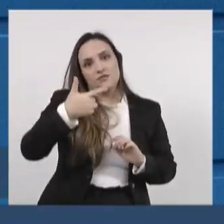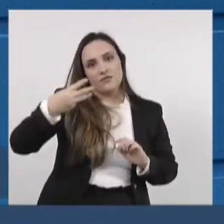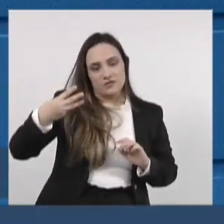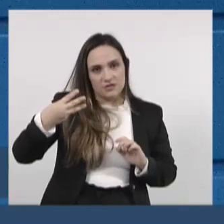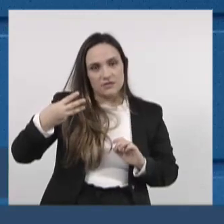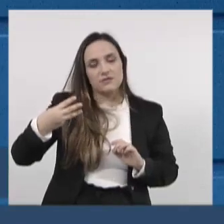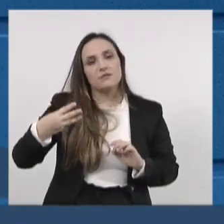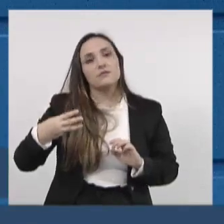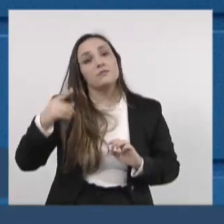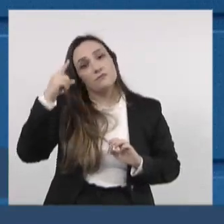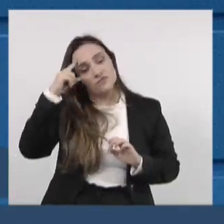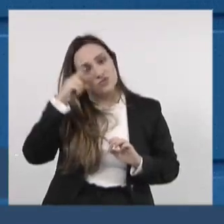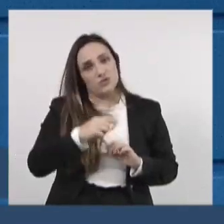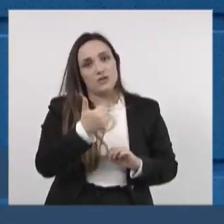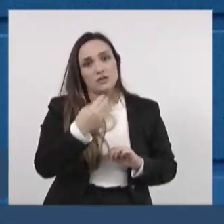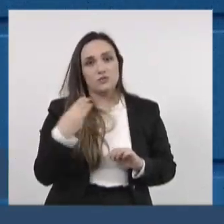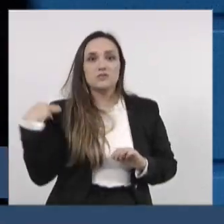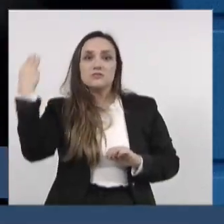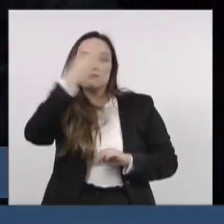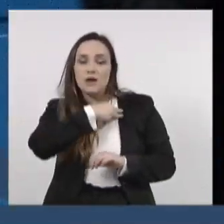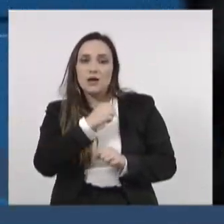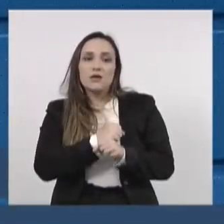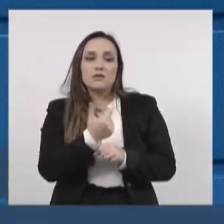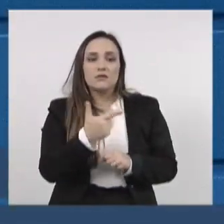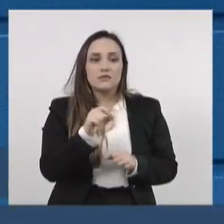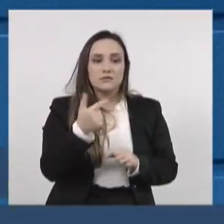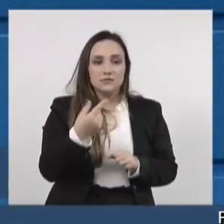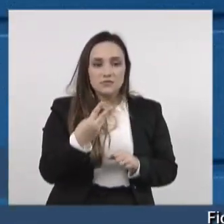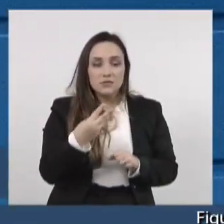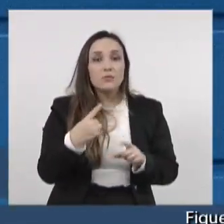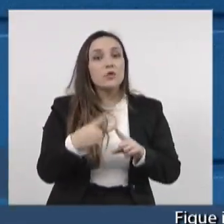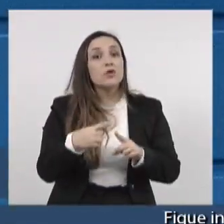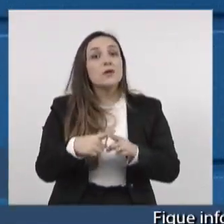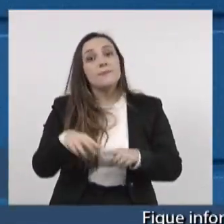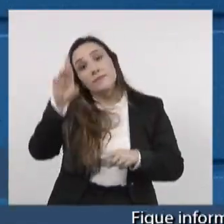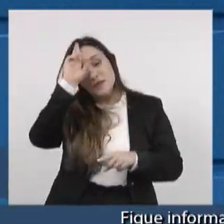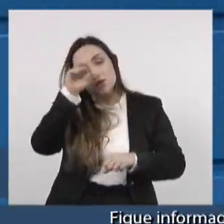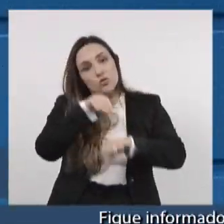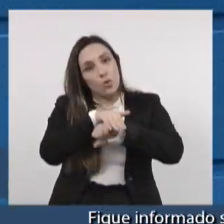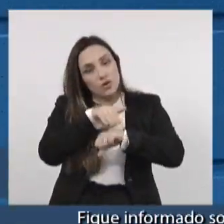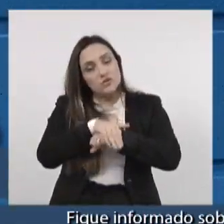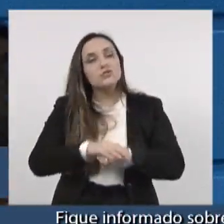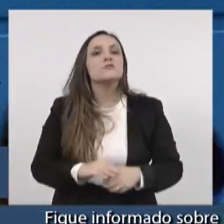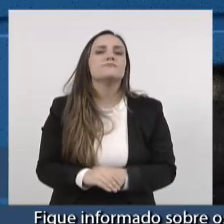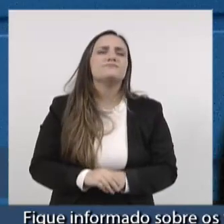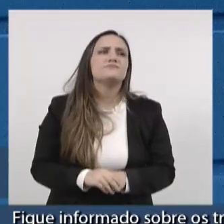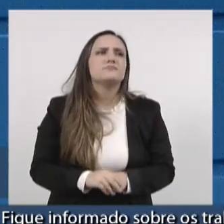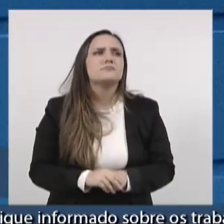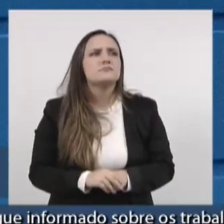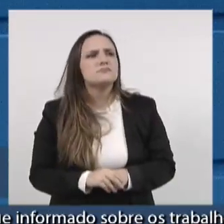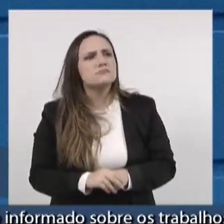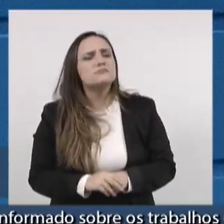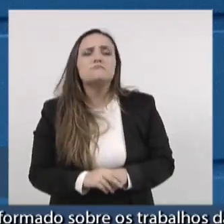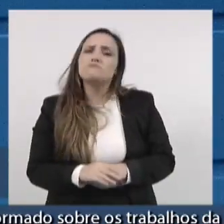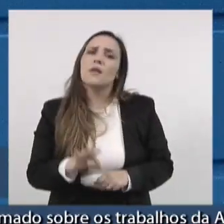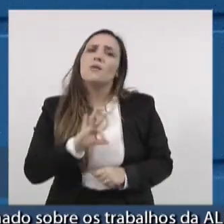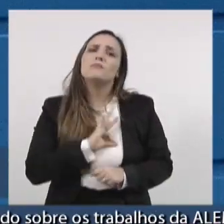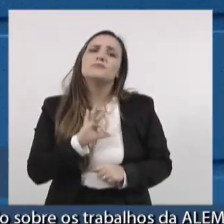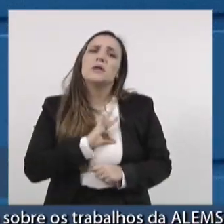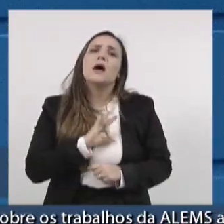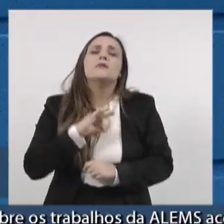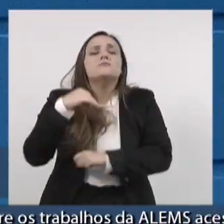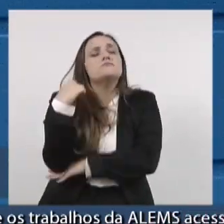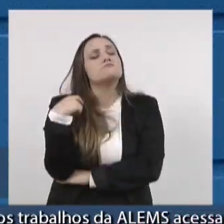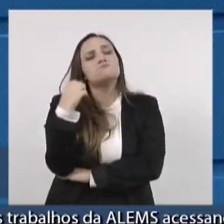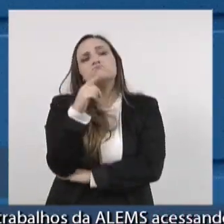3.296/2023, na data de 14 de maio de 2023, por volta da meia-noite e 7 minutos, os policiais estavam de folga nas imediações da